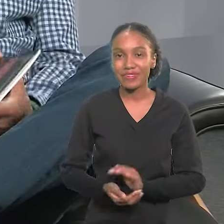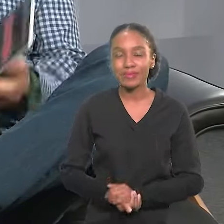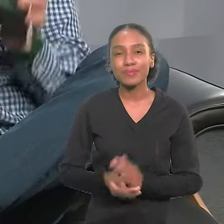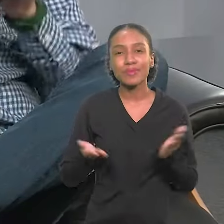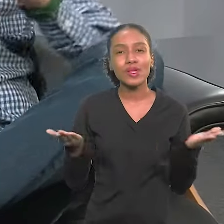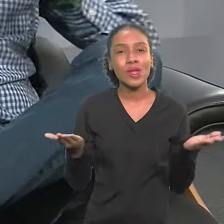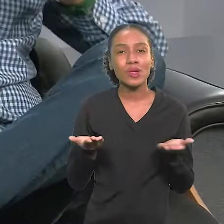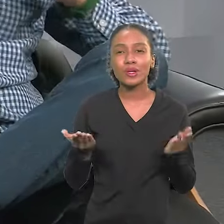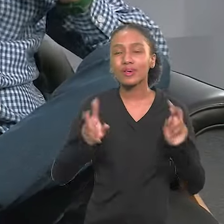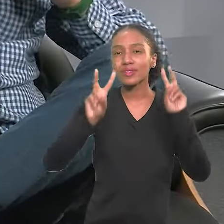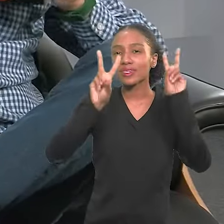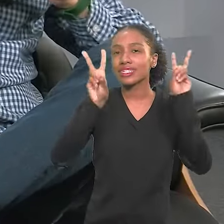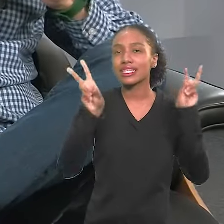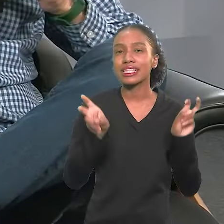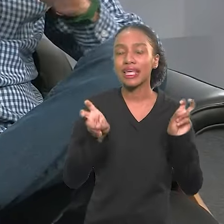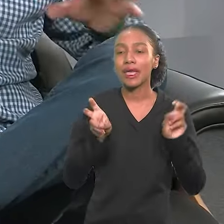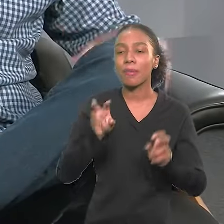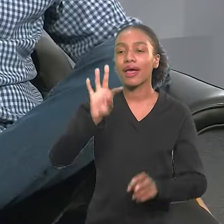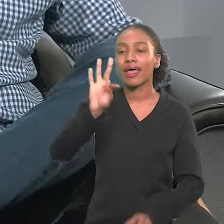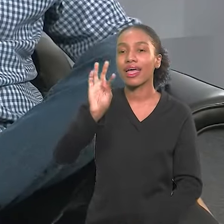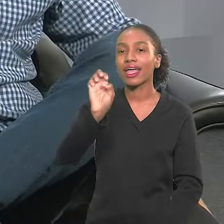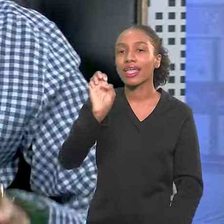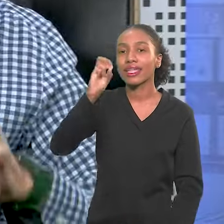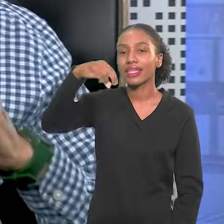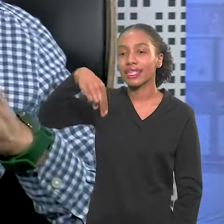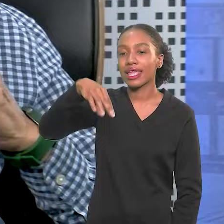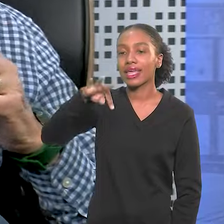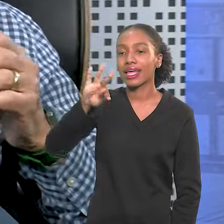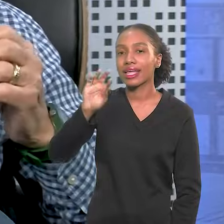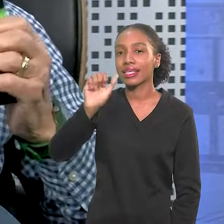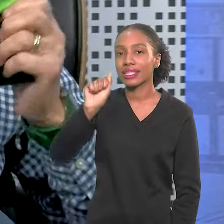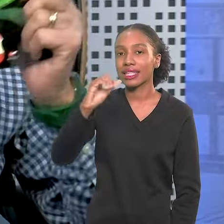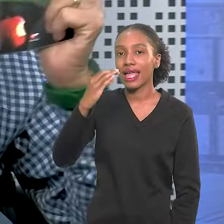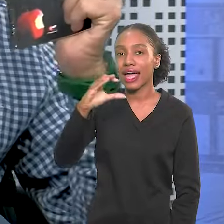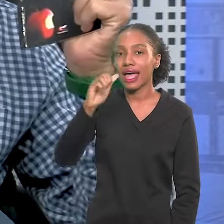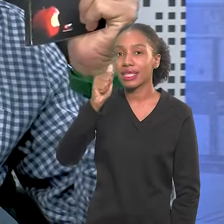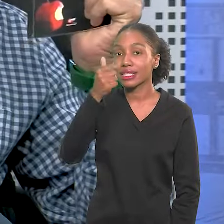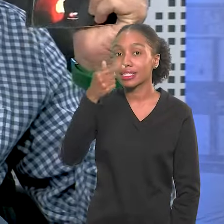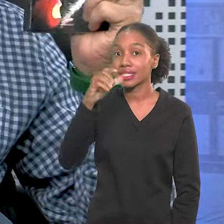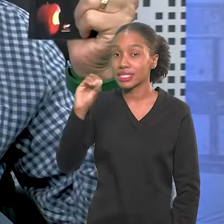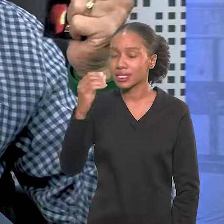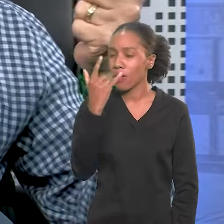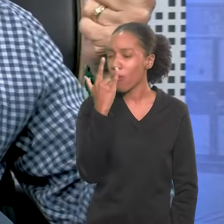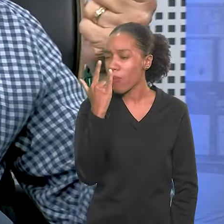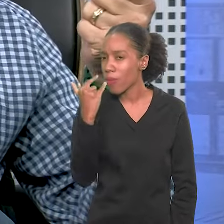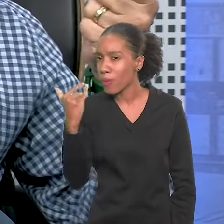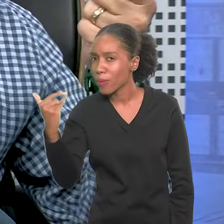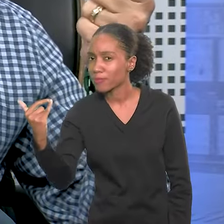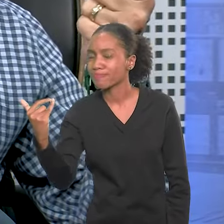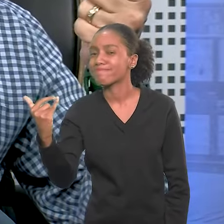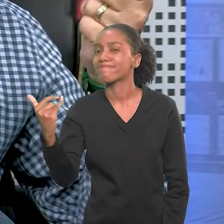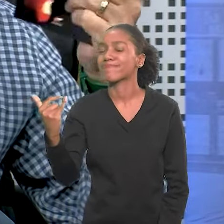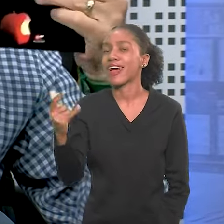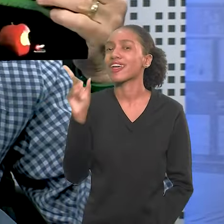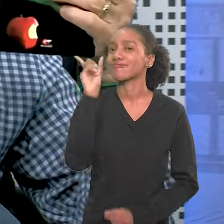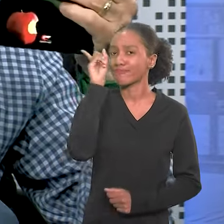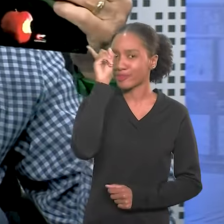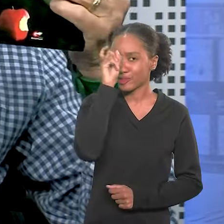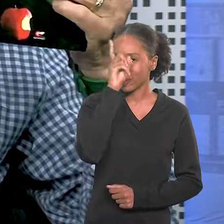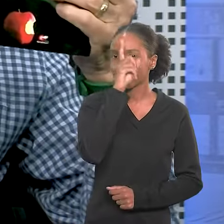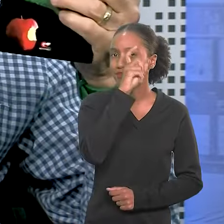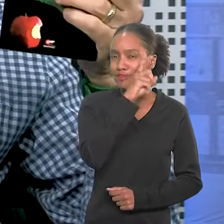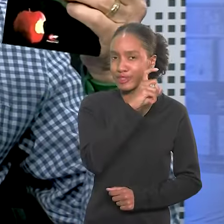hoje eu queria falar um pouquinho com você sobre tentação não é fácil esta palavra